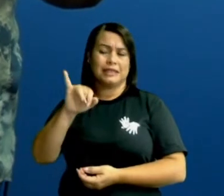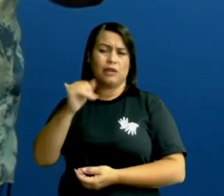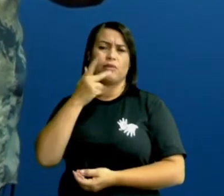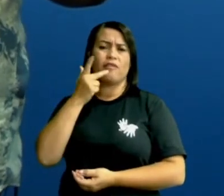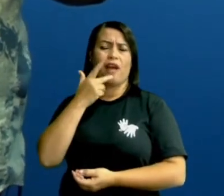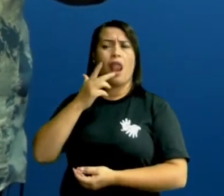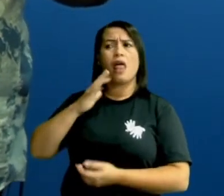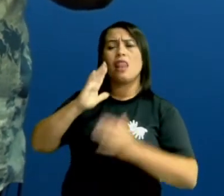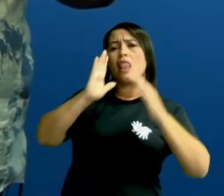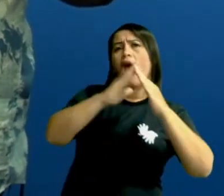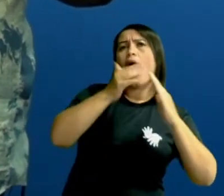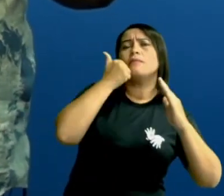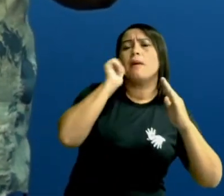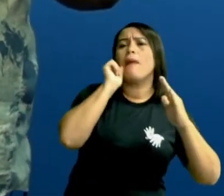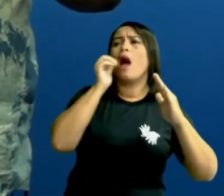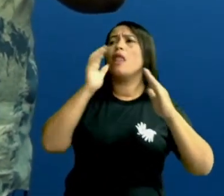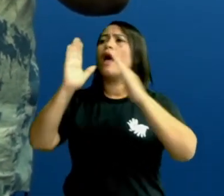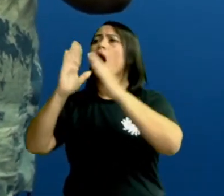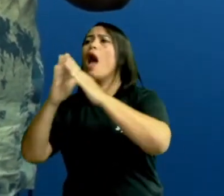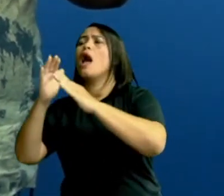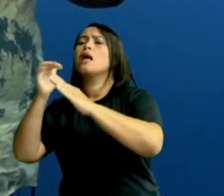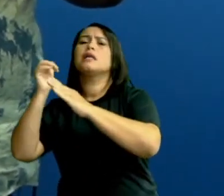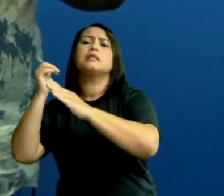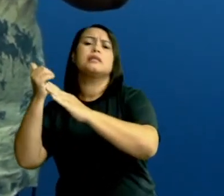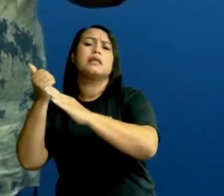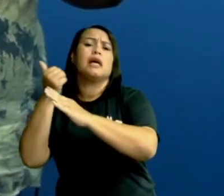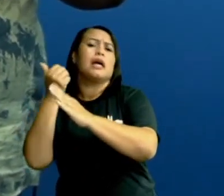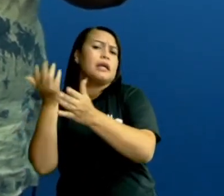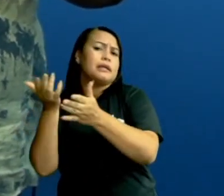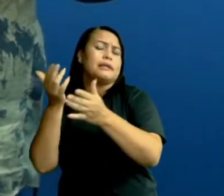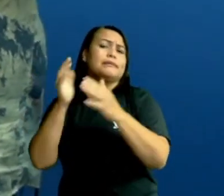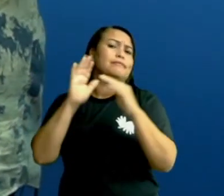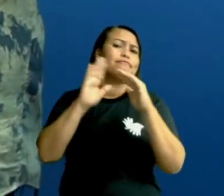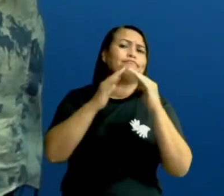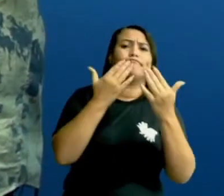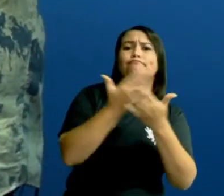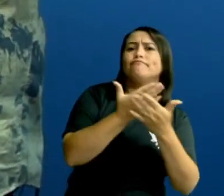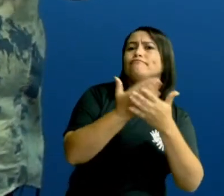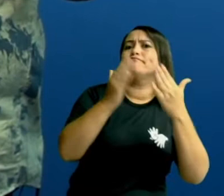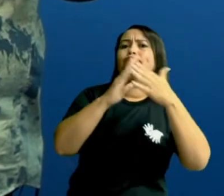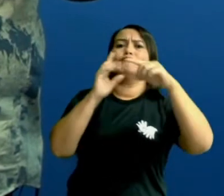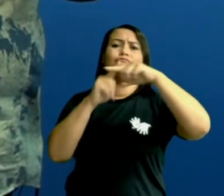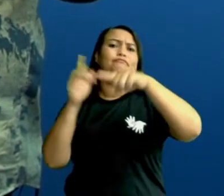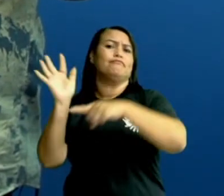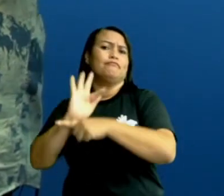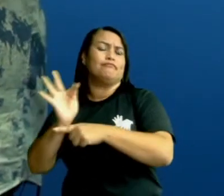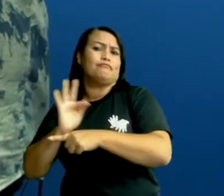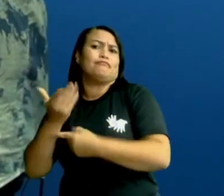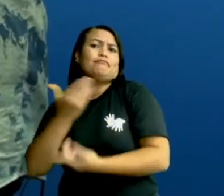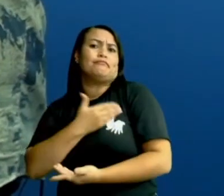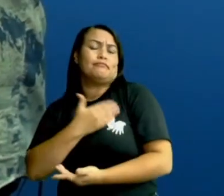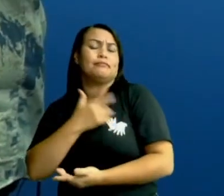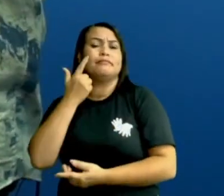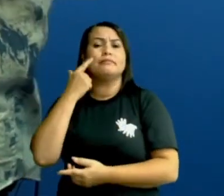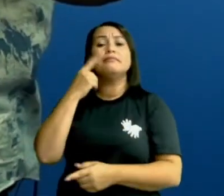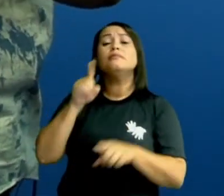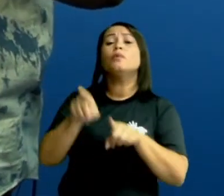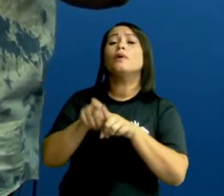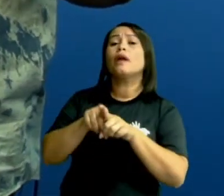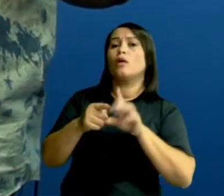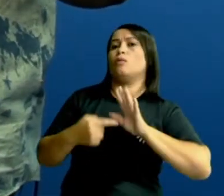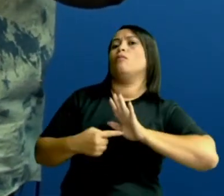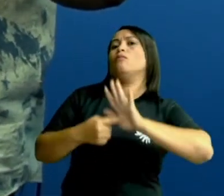na casa do meu pai, na casa da minha amiga, na escola, no cinema, na igreja, eu estou